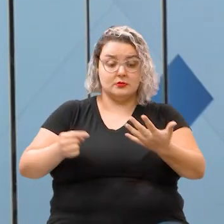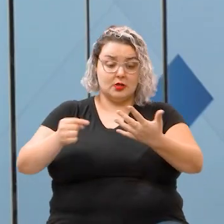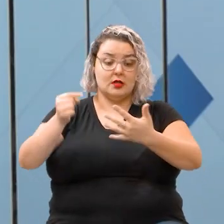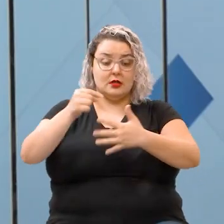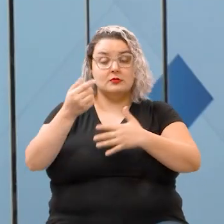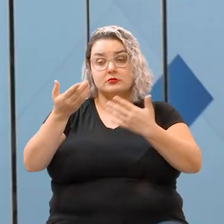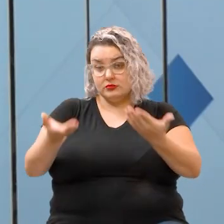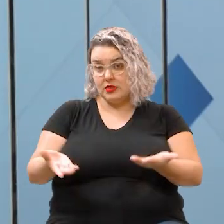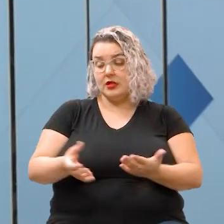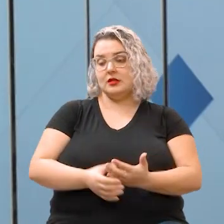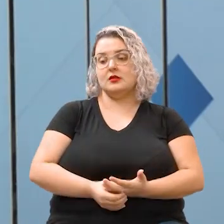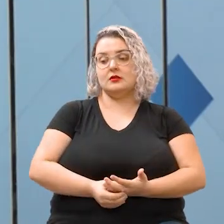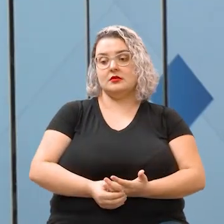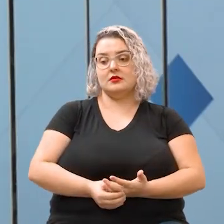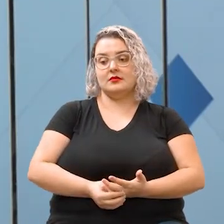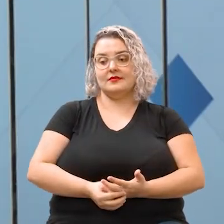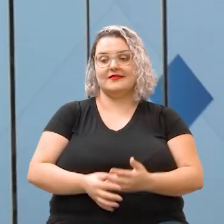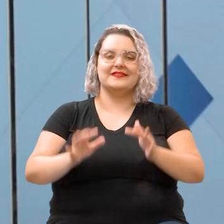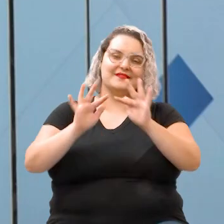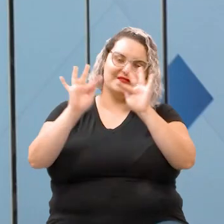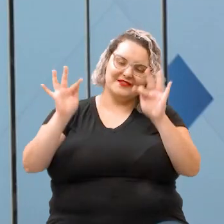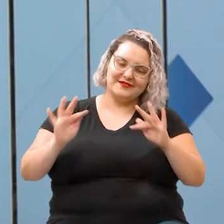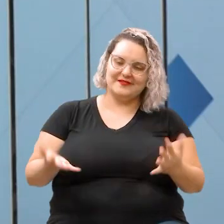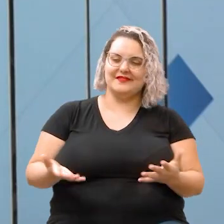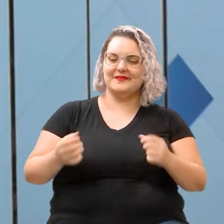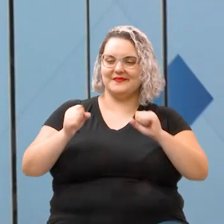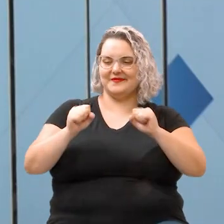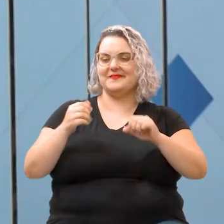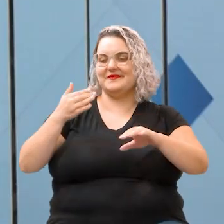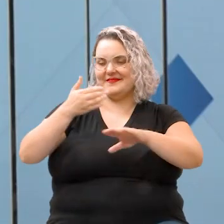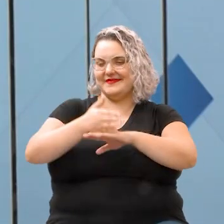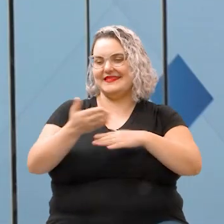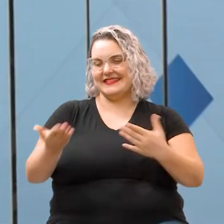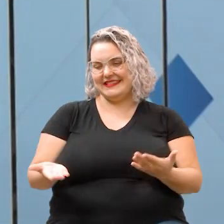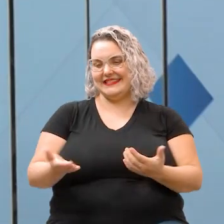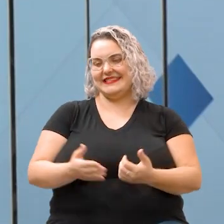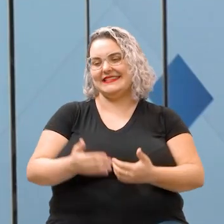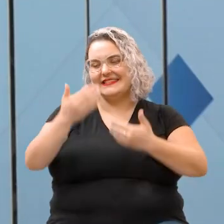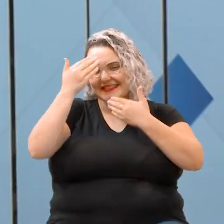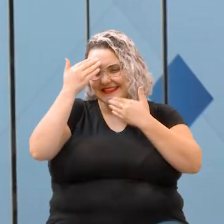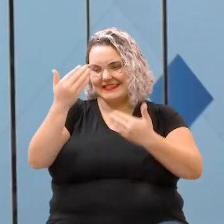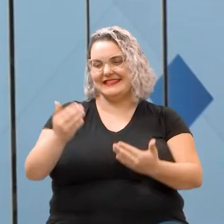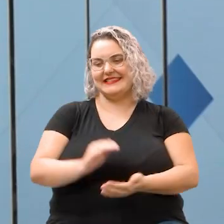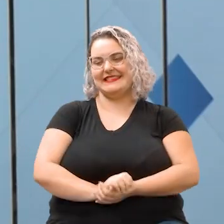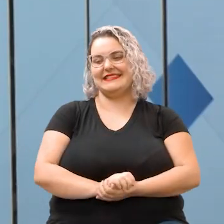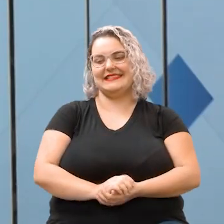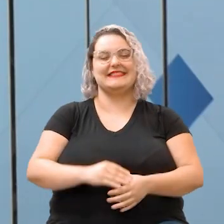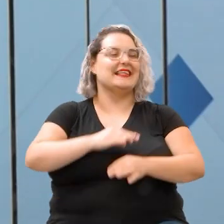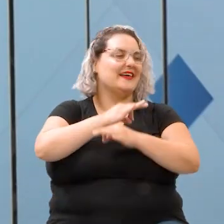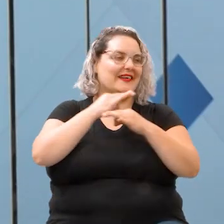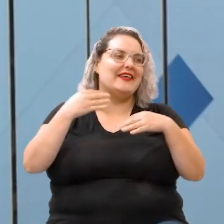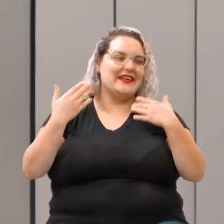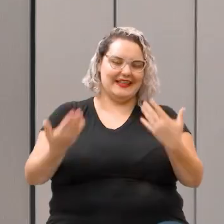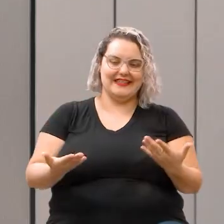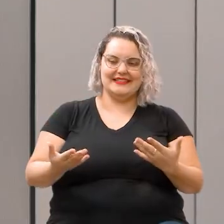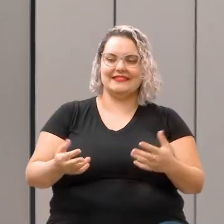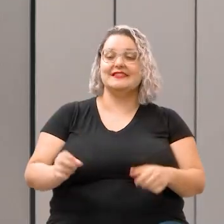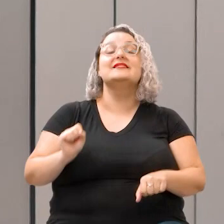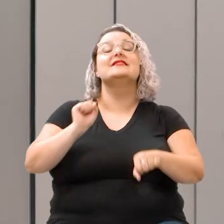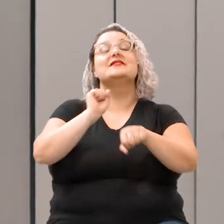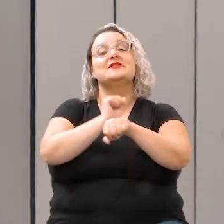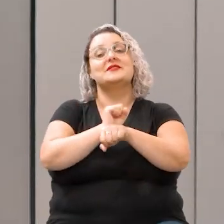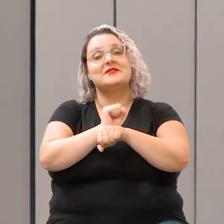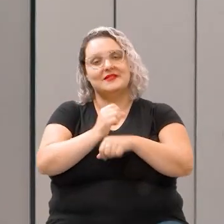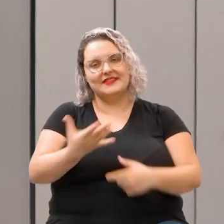apontar isso aqui. E fico feliz de poder ter participado. Obrigada. Tá ótimo, então a gente aguarda